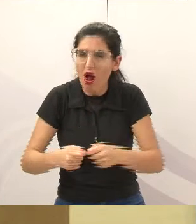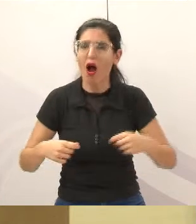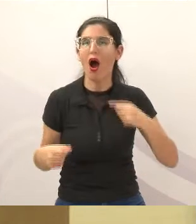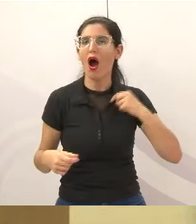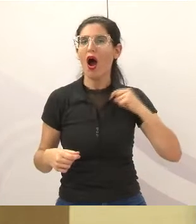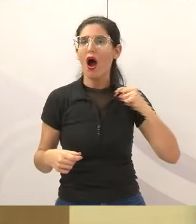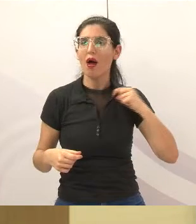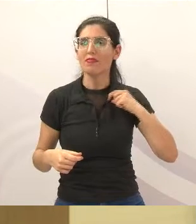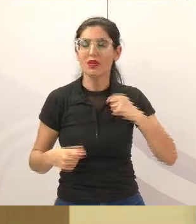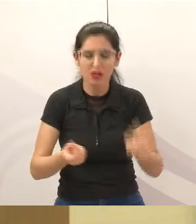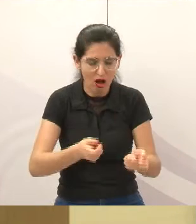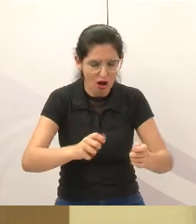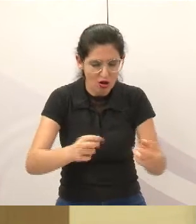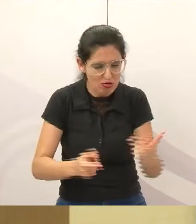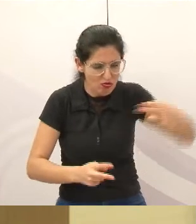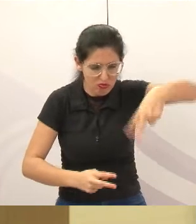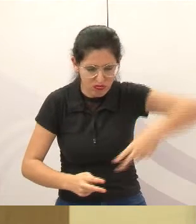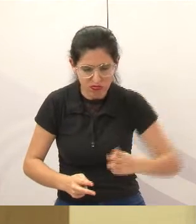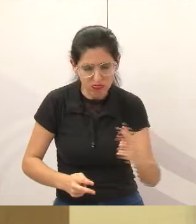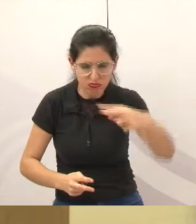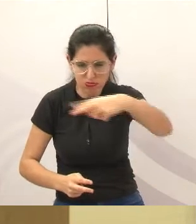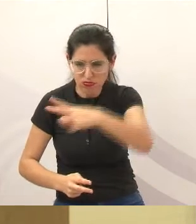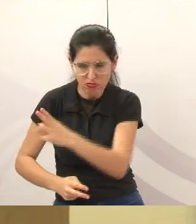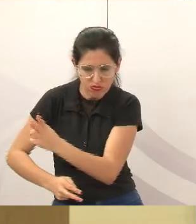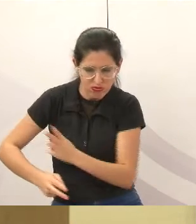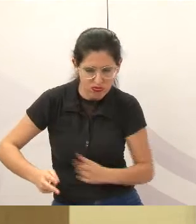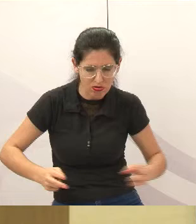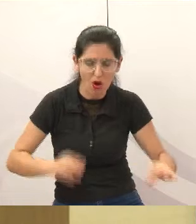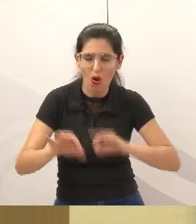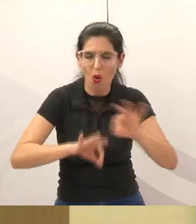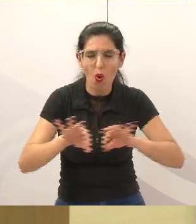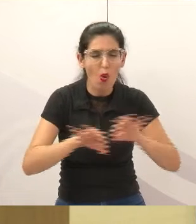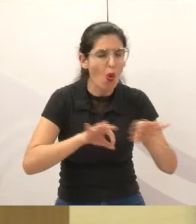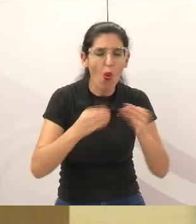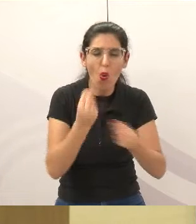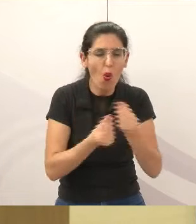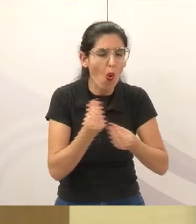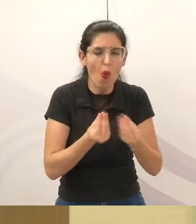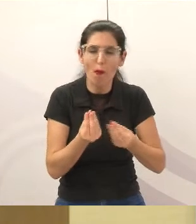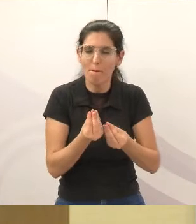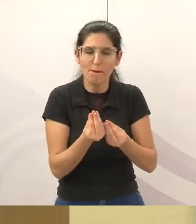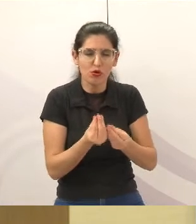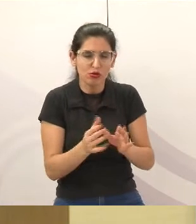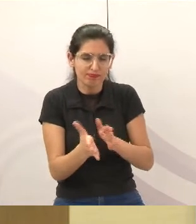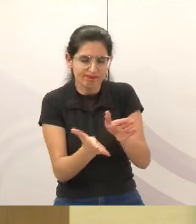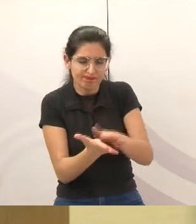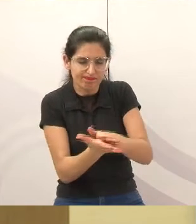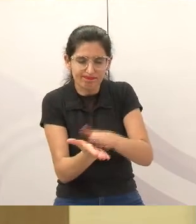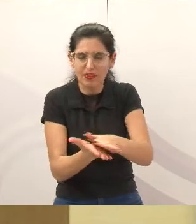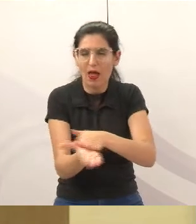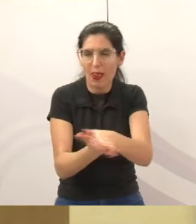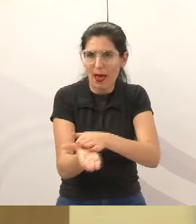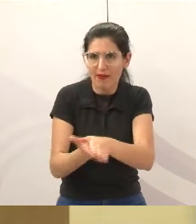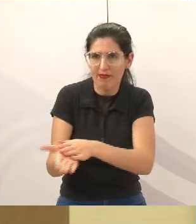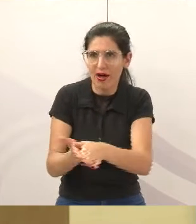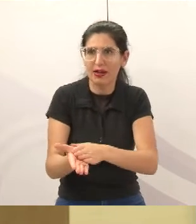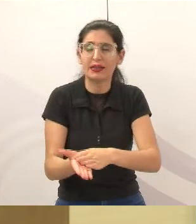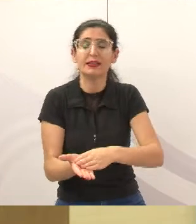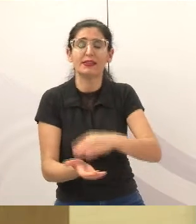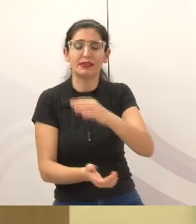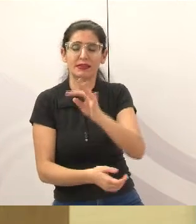camisetas. Tem todas as instruções de como você higienizar o tecido. O TNT, que é tecido não